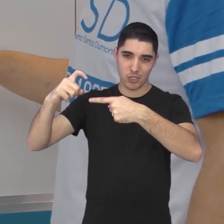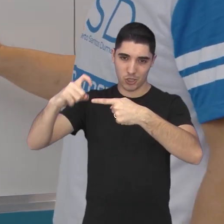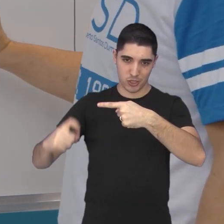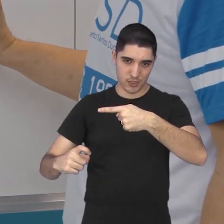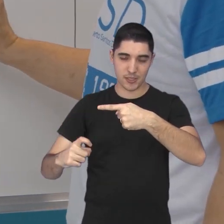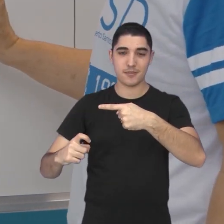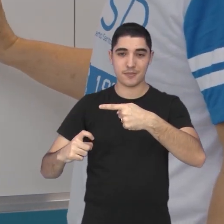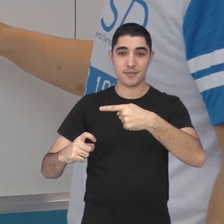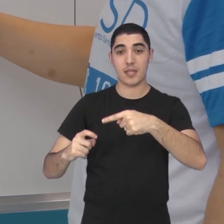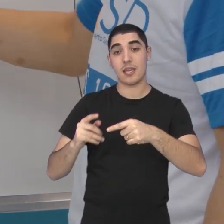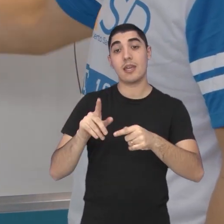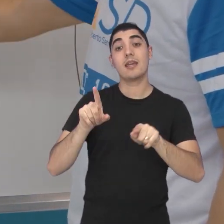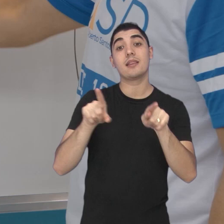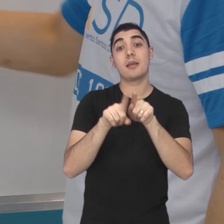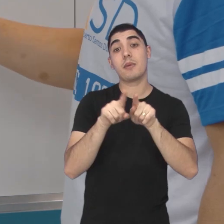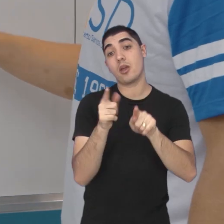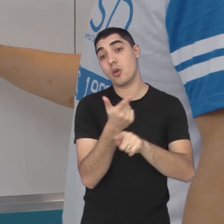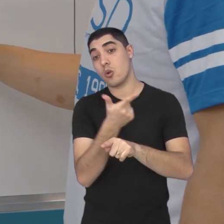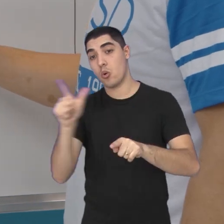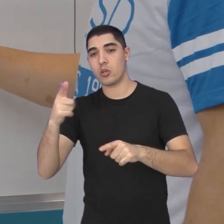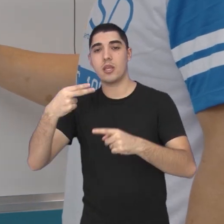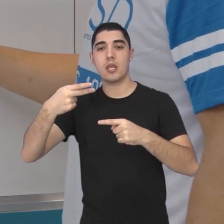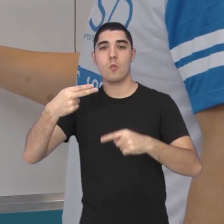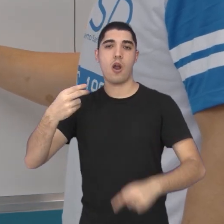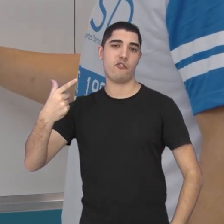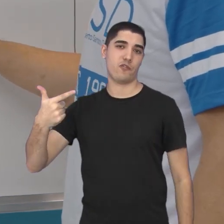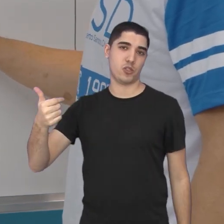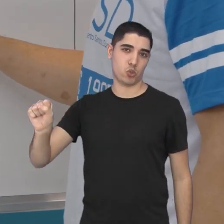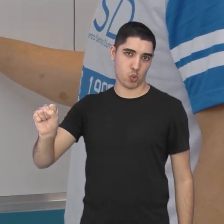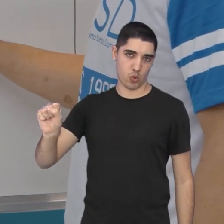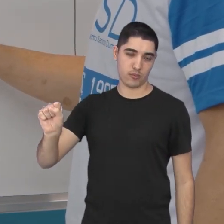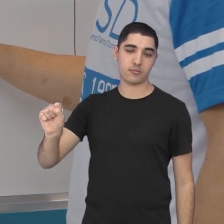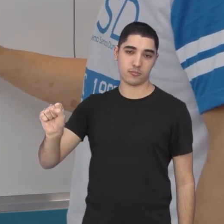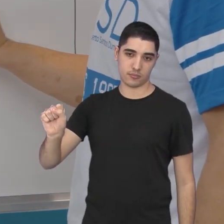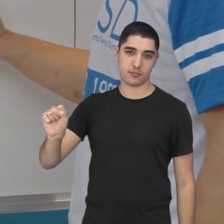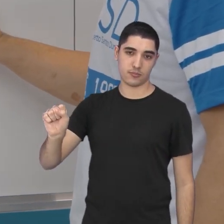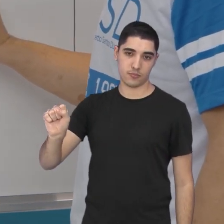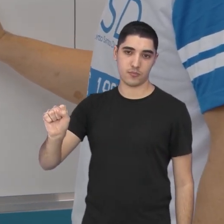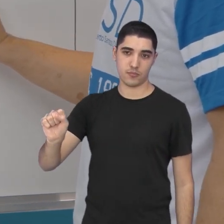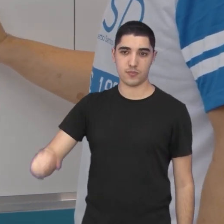x. E desse lado da igualdade vai sobrar só o 28.